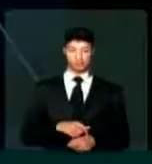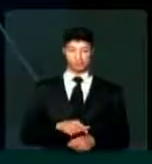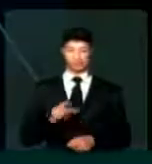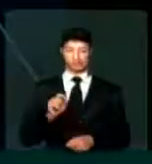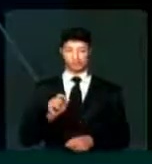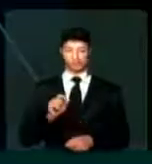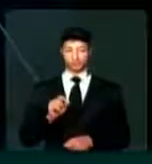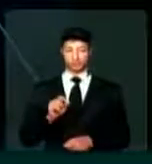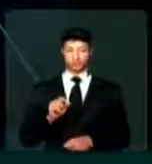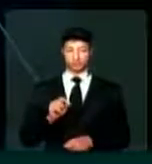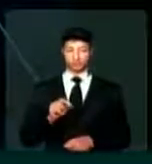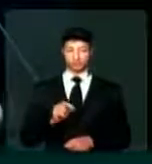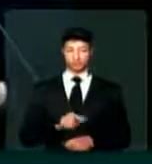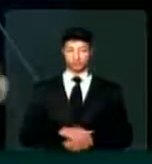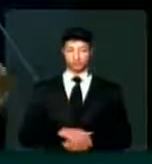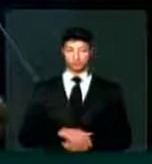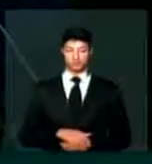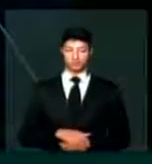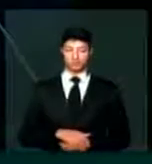que